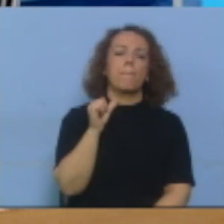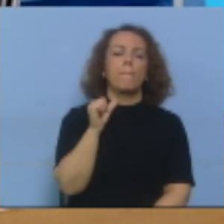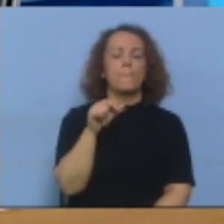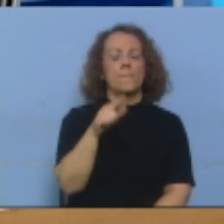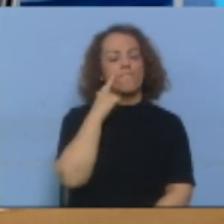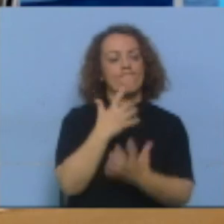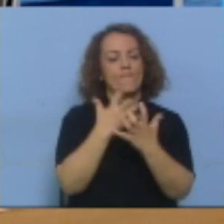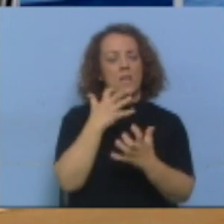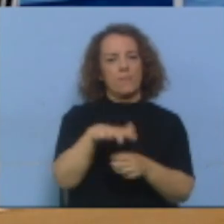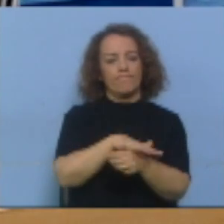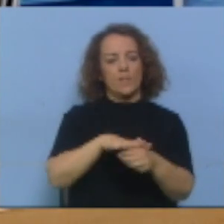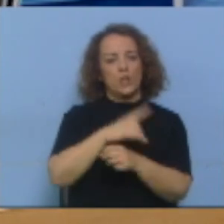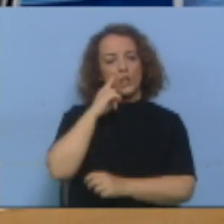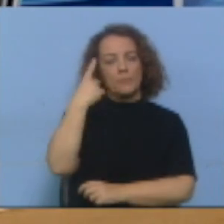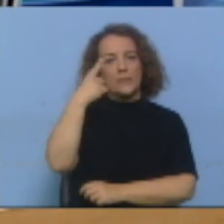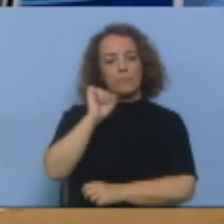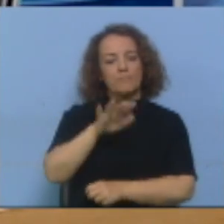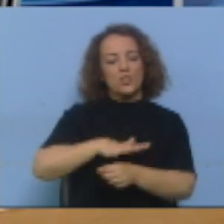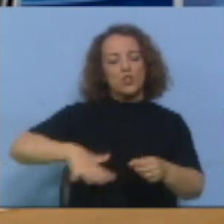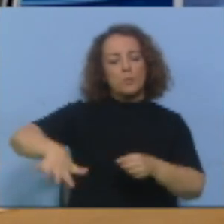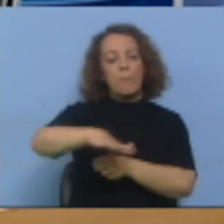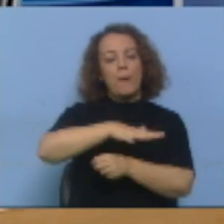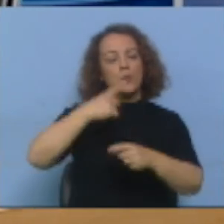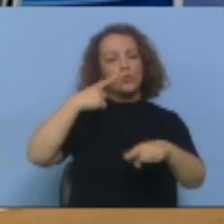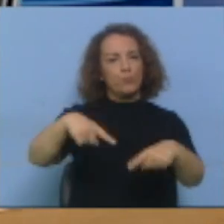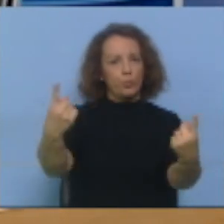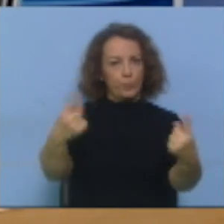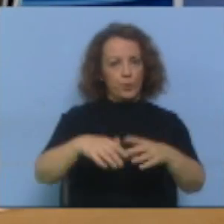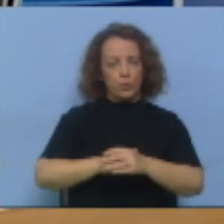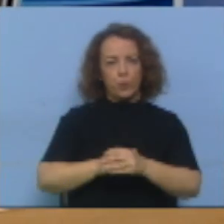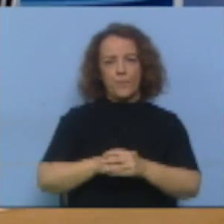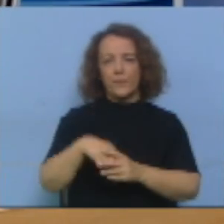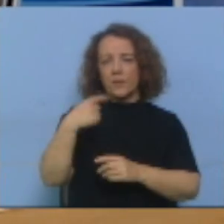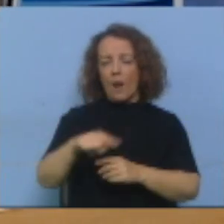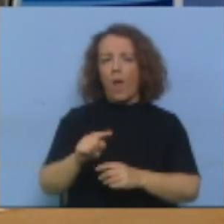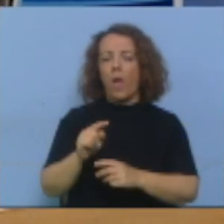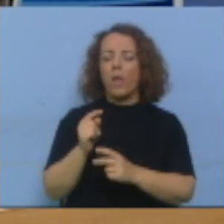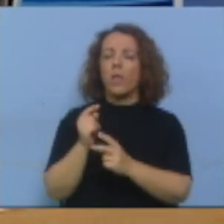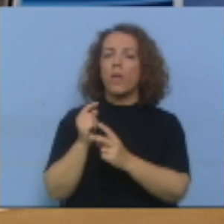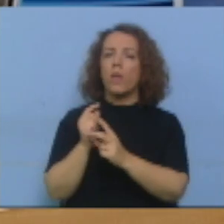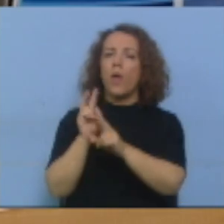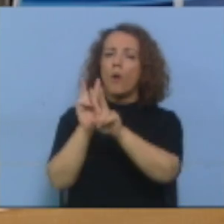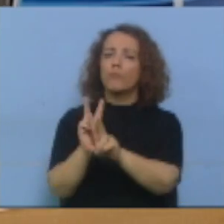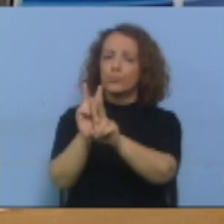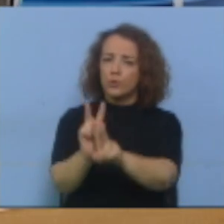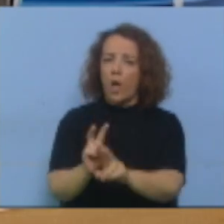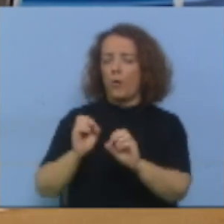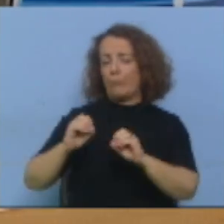relevo especial no espaço público. Há a procissão inicial da missa, não é? O inicial da